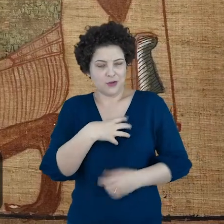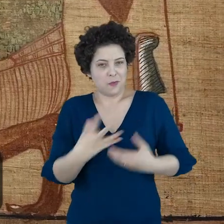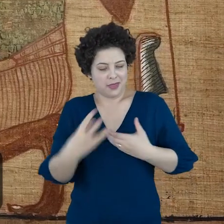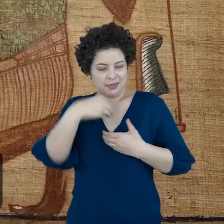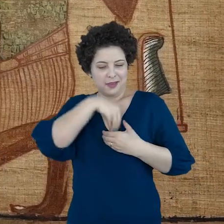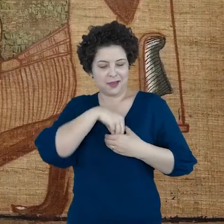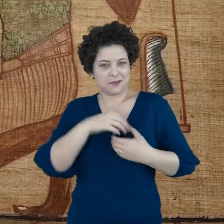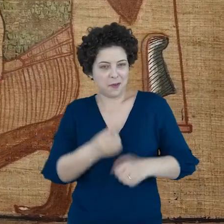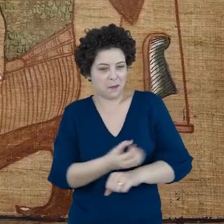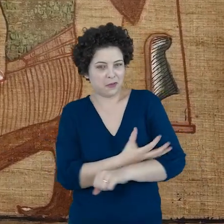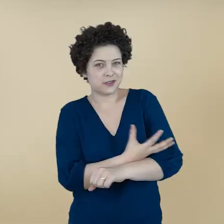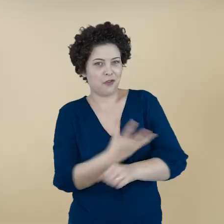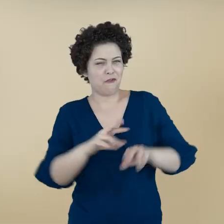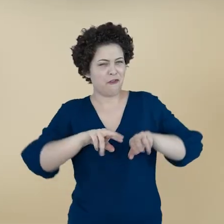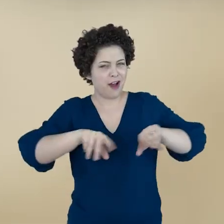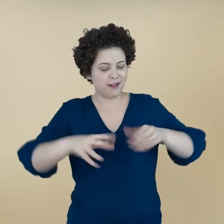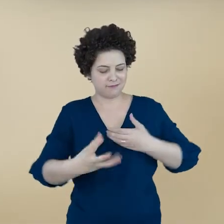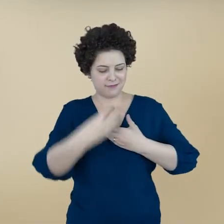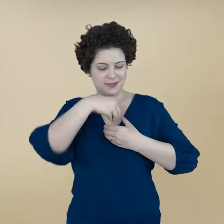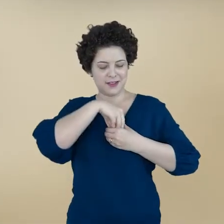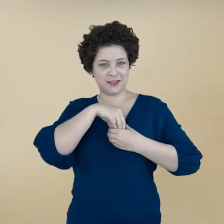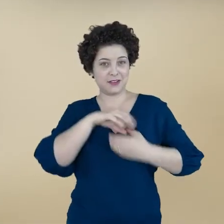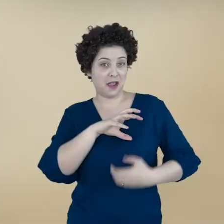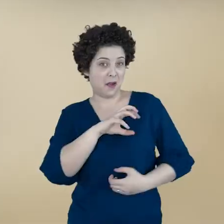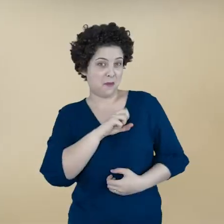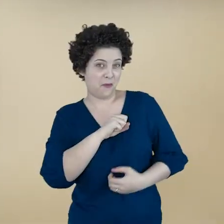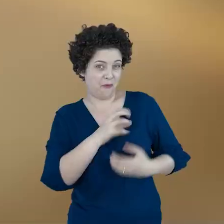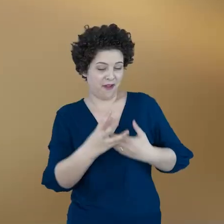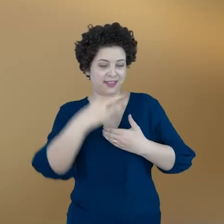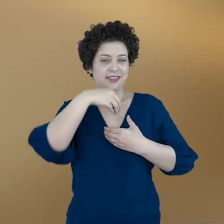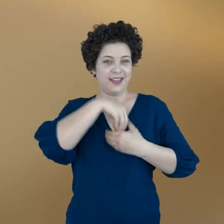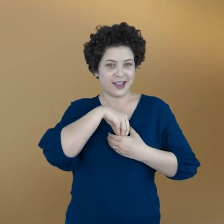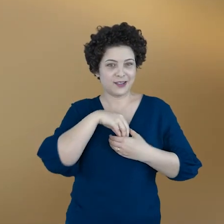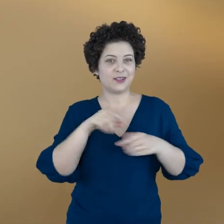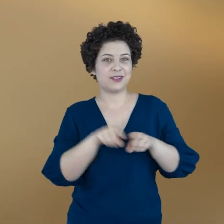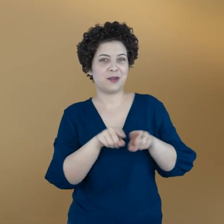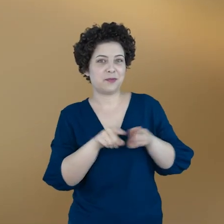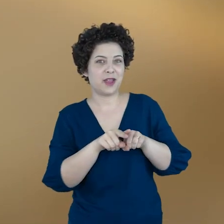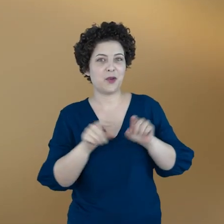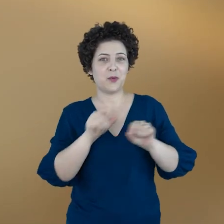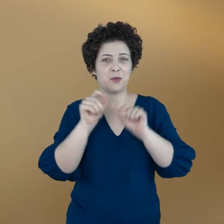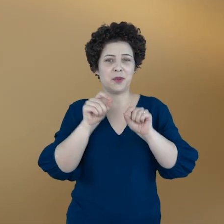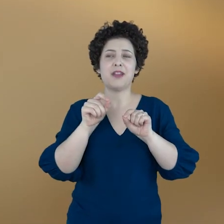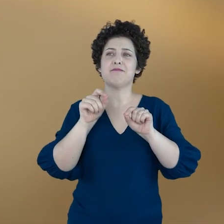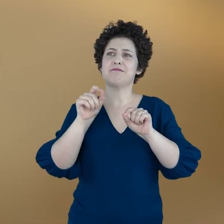e emoções, sede do amor, local do sagrado.